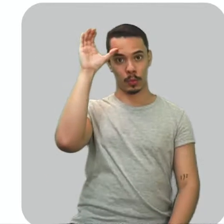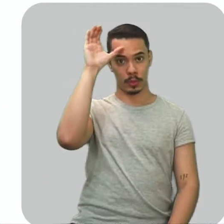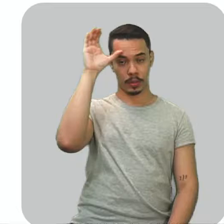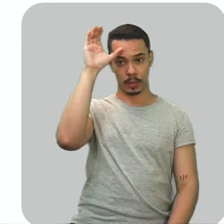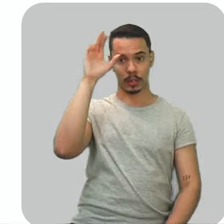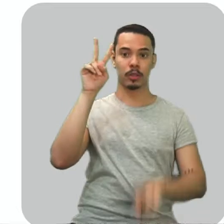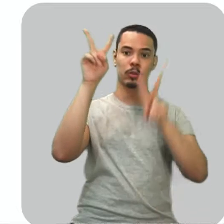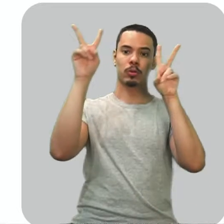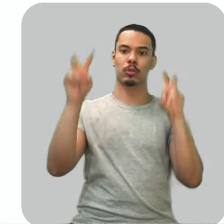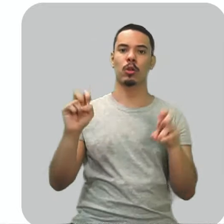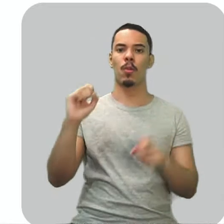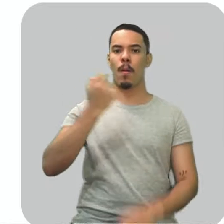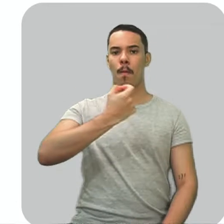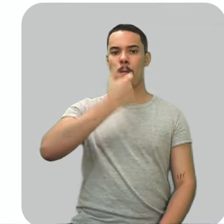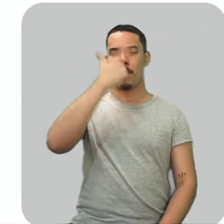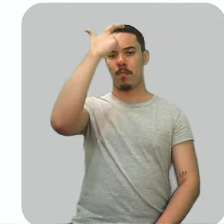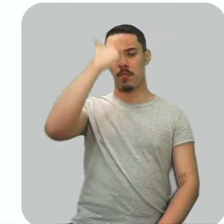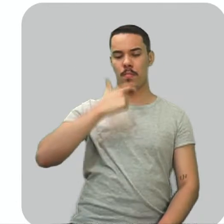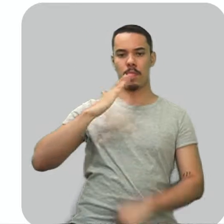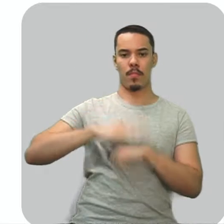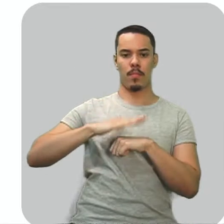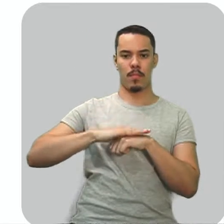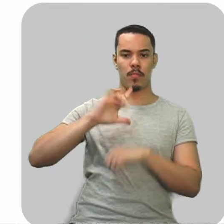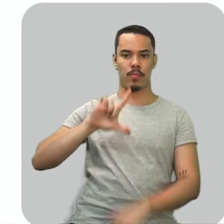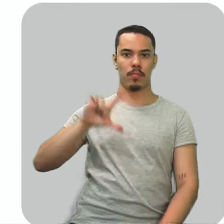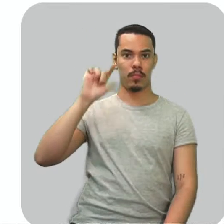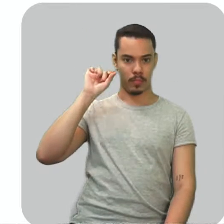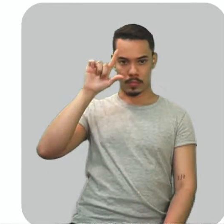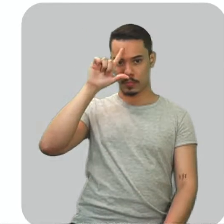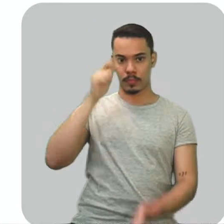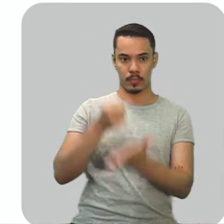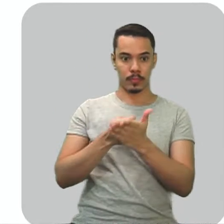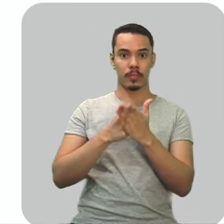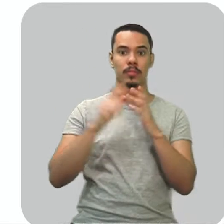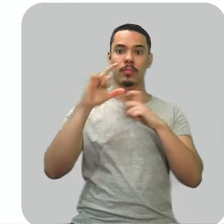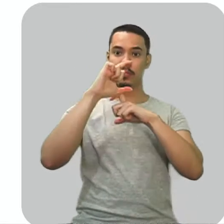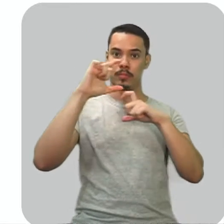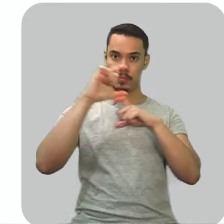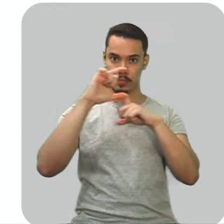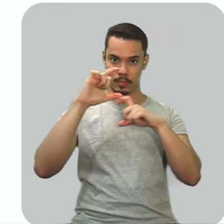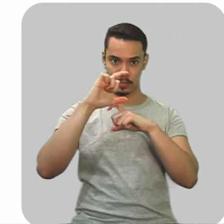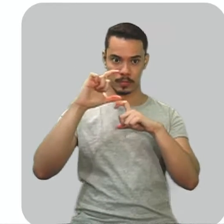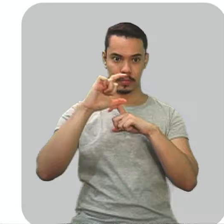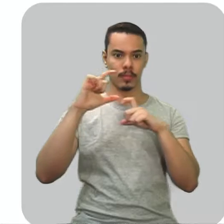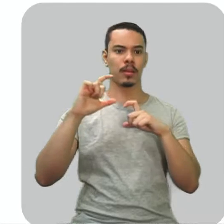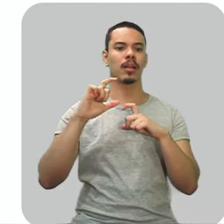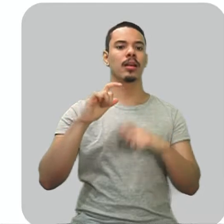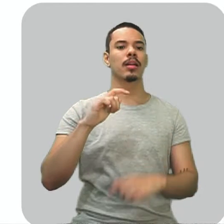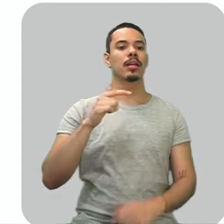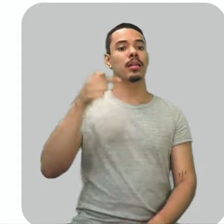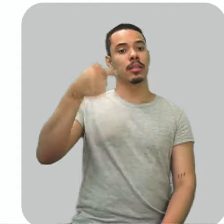sobre a auto-medicação né começou com uma charge aqui né